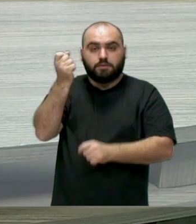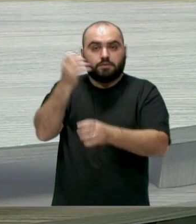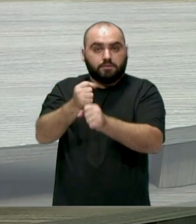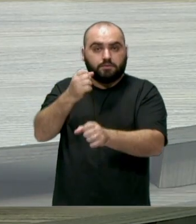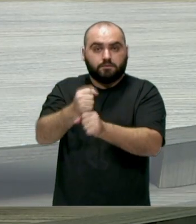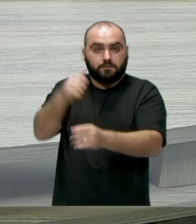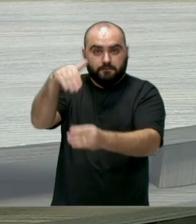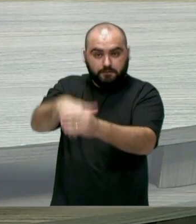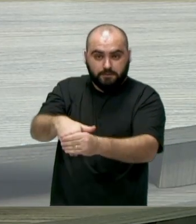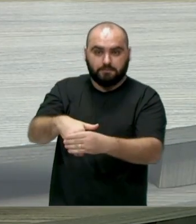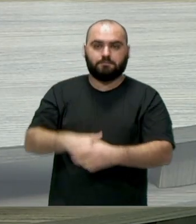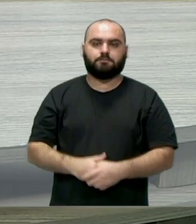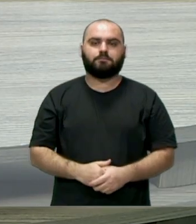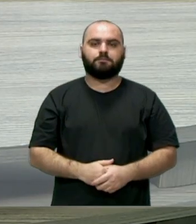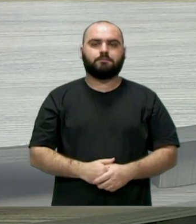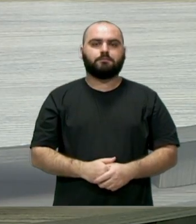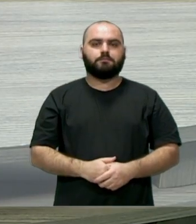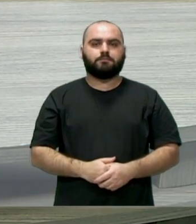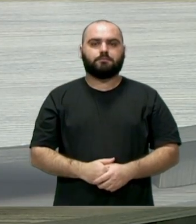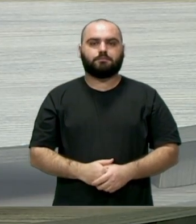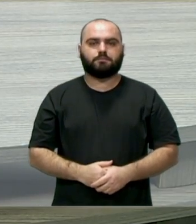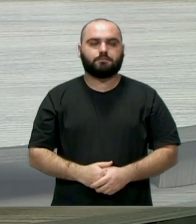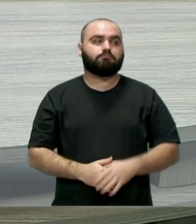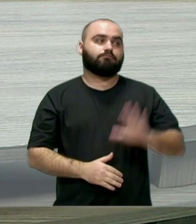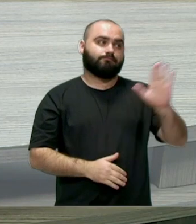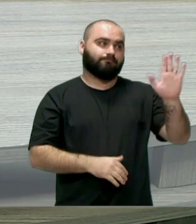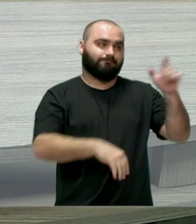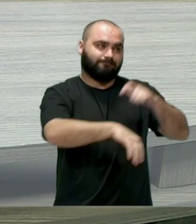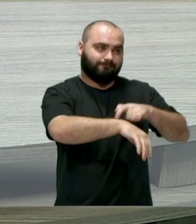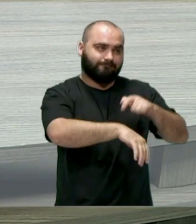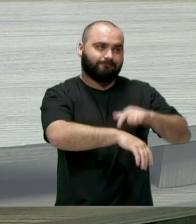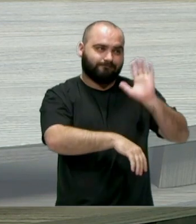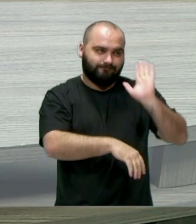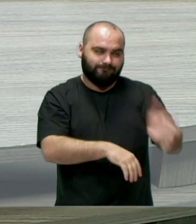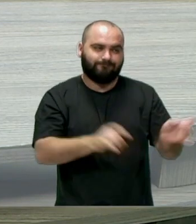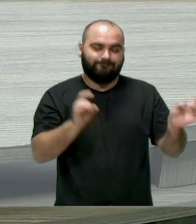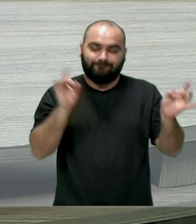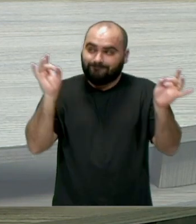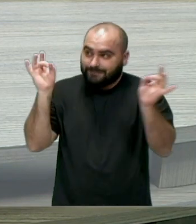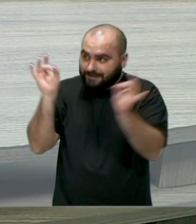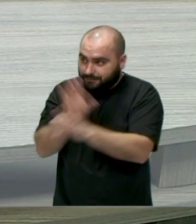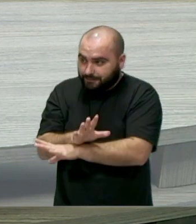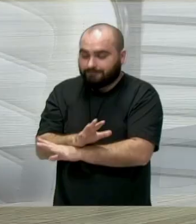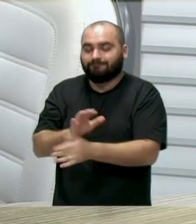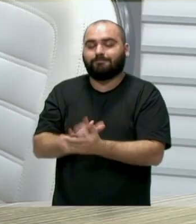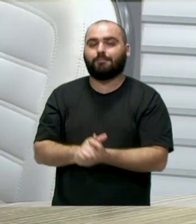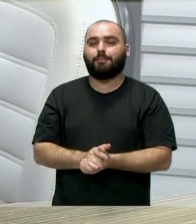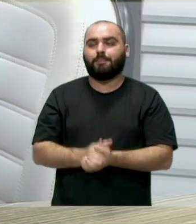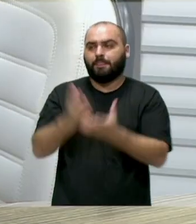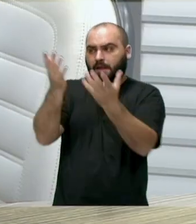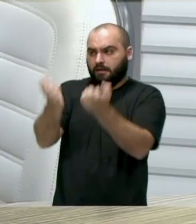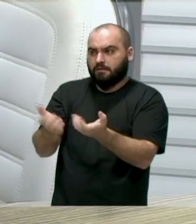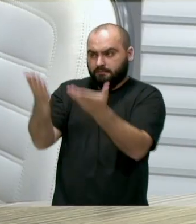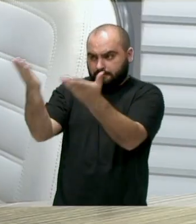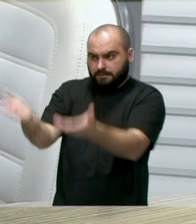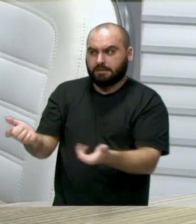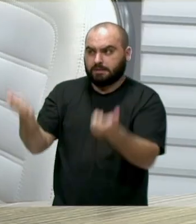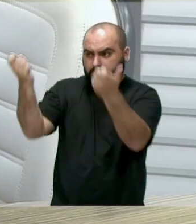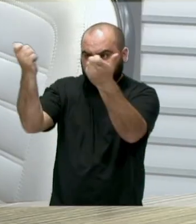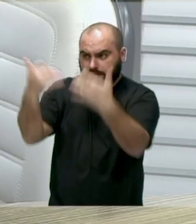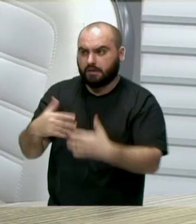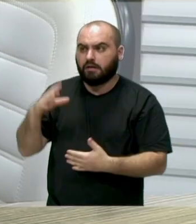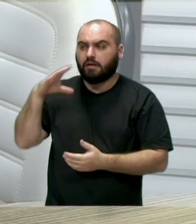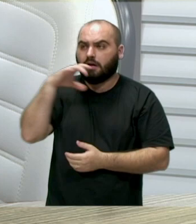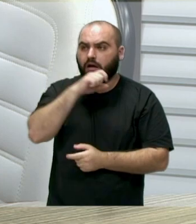certeza. Doutor, nosso tempo já está meio que esgotado, mas eu queria assim, que o senhor só destacasse, enfatizasse